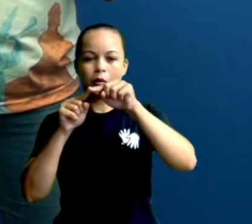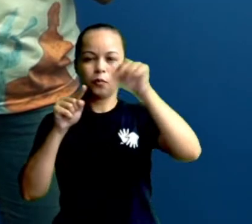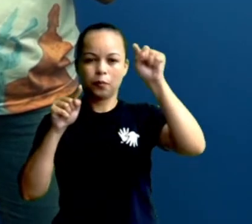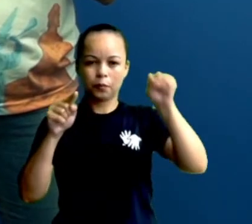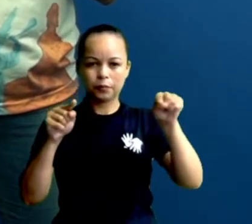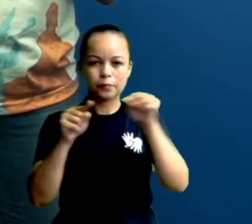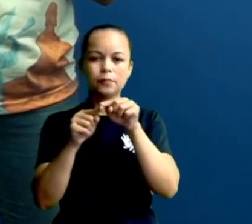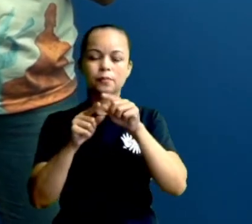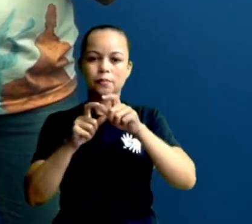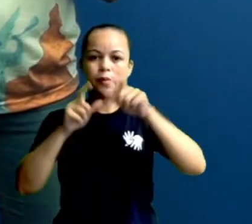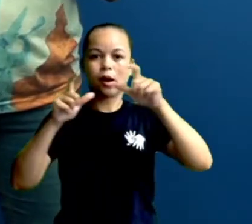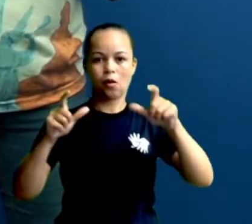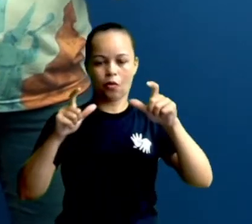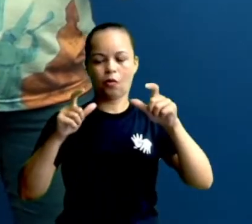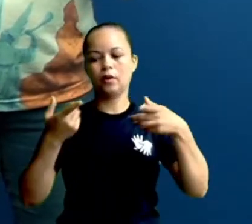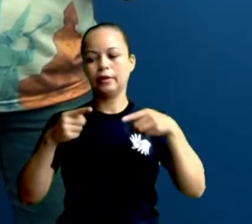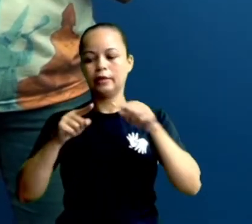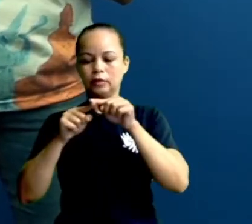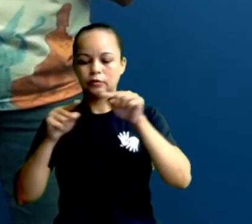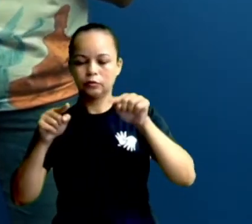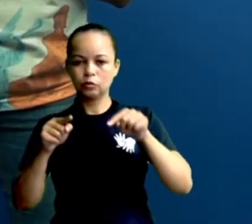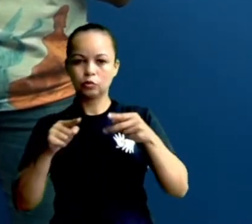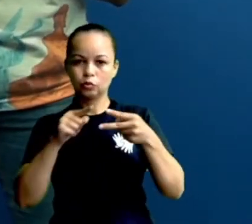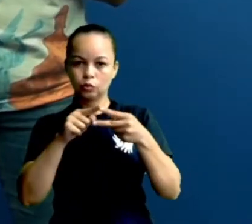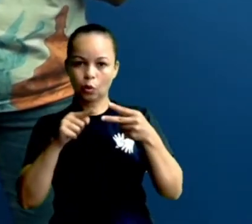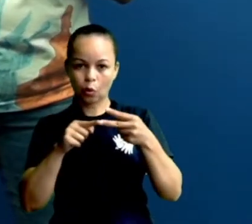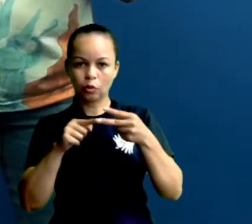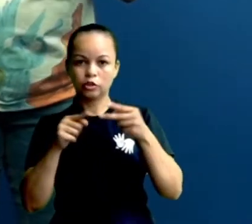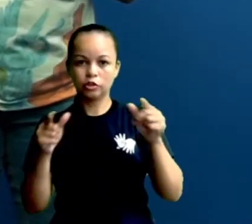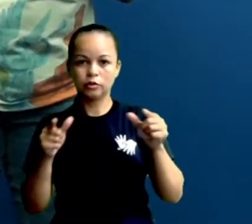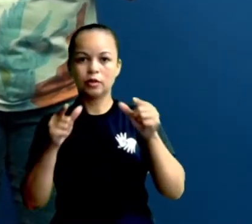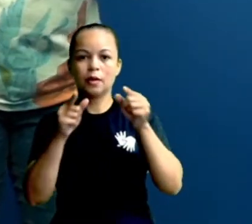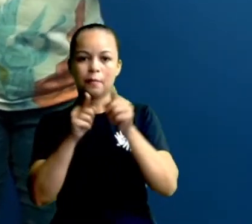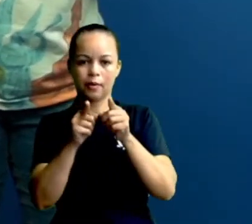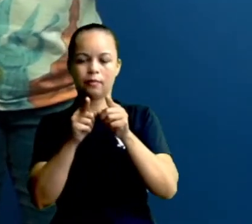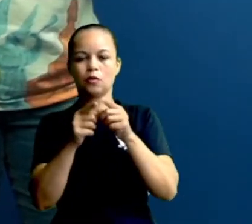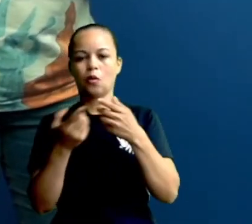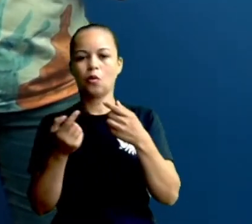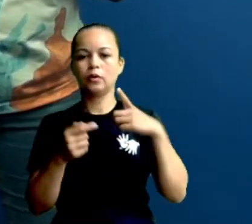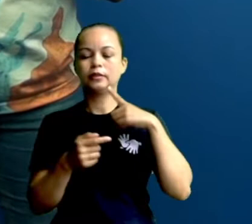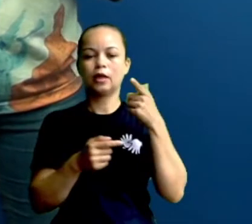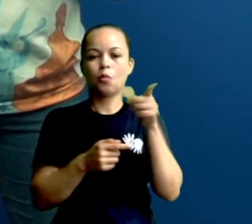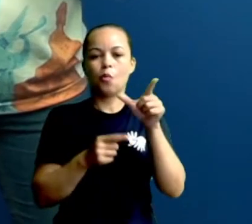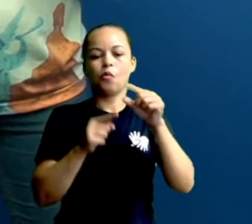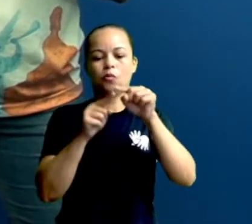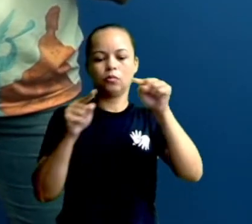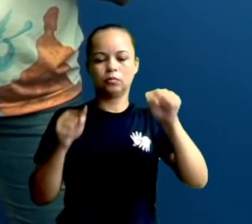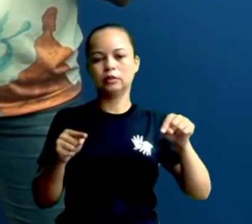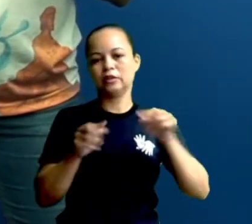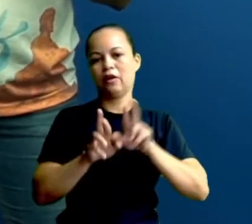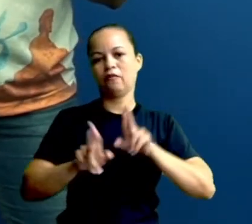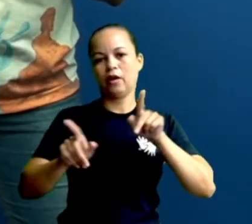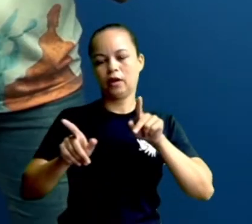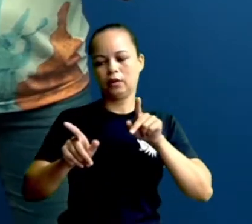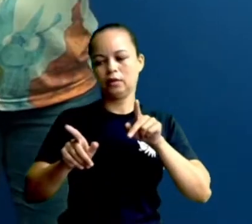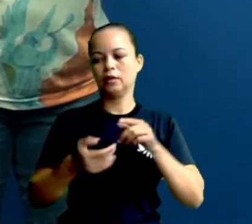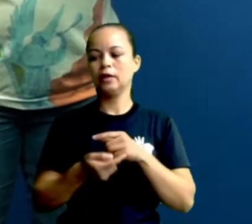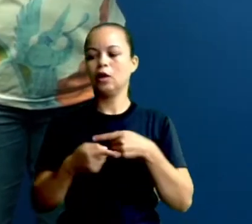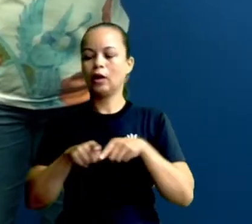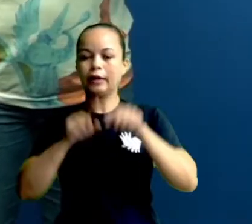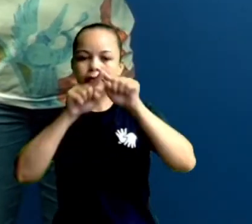menores que também têm a mesma medida, aí um triângulo intermediário, o quadrado e o paralelogramo,